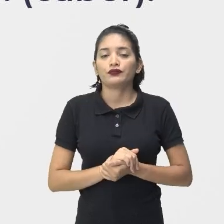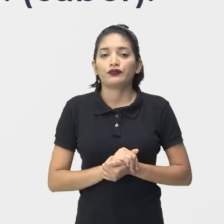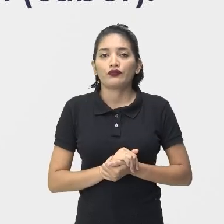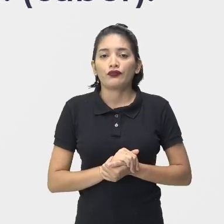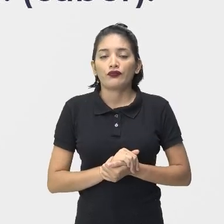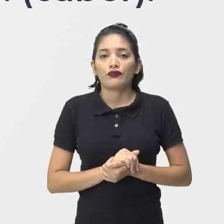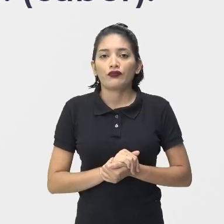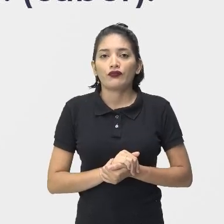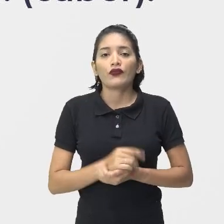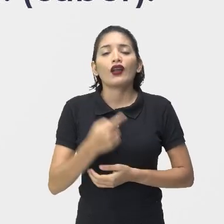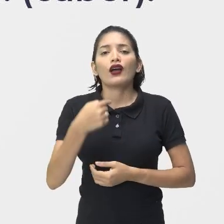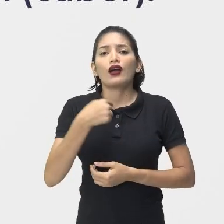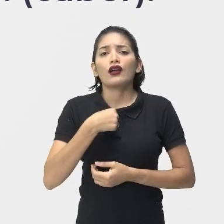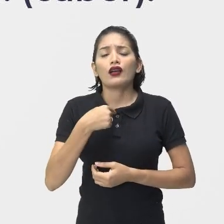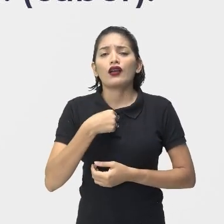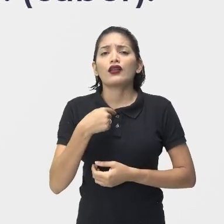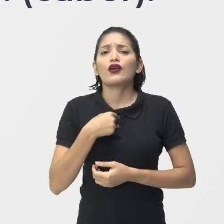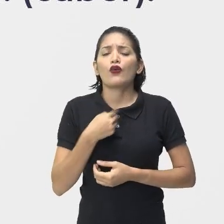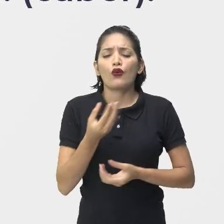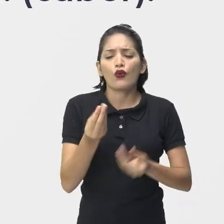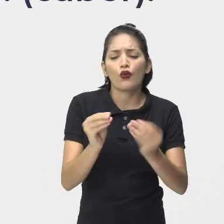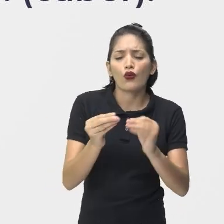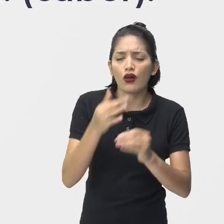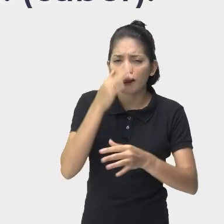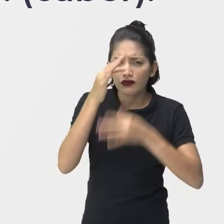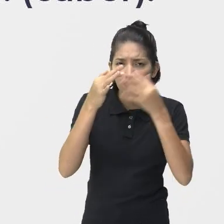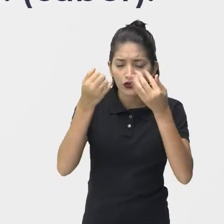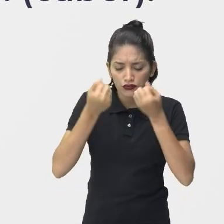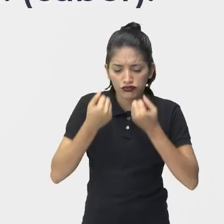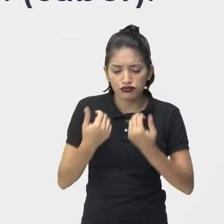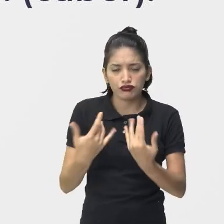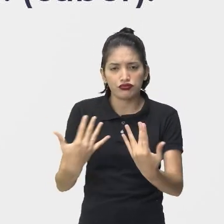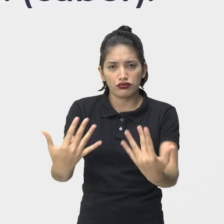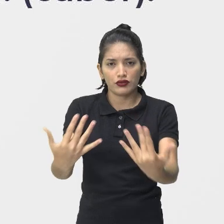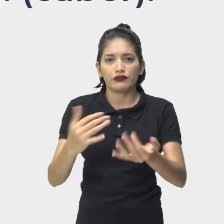né, porei as flores por todo o jardim.